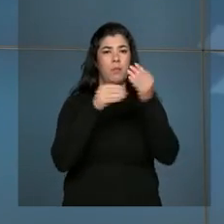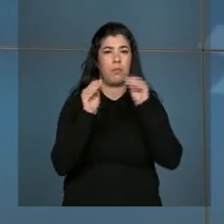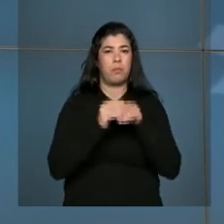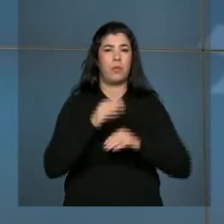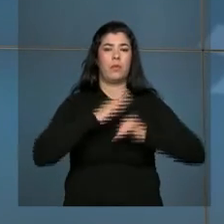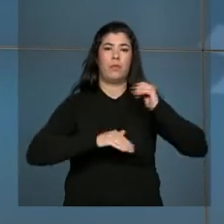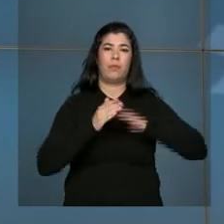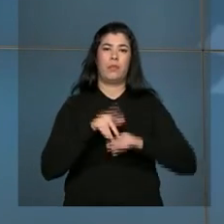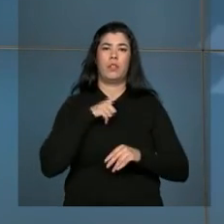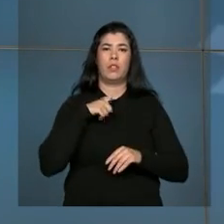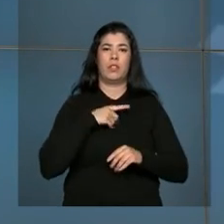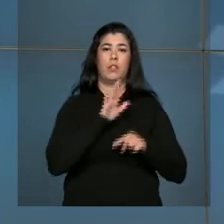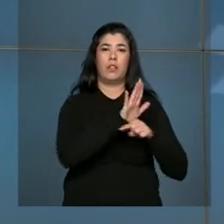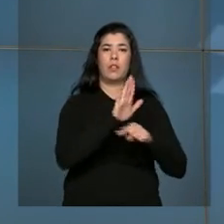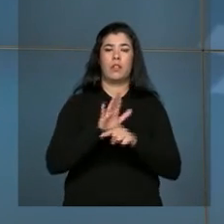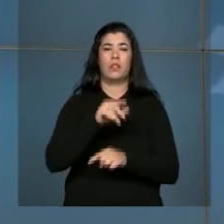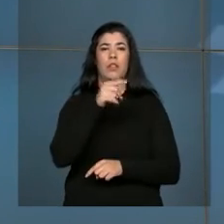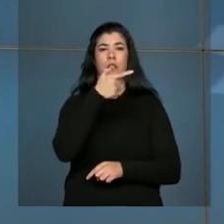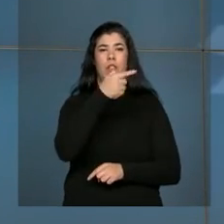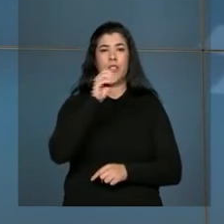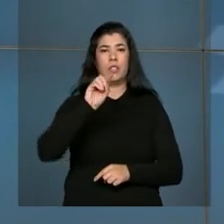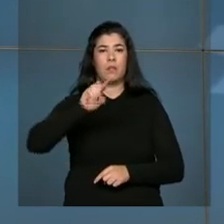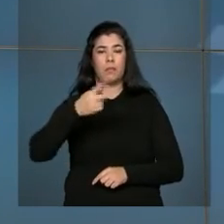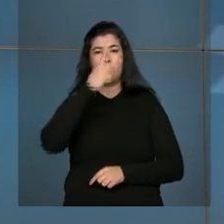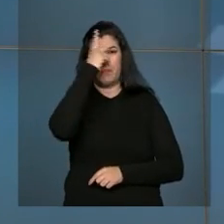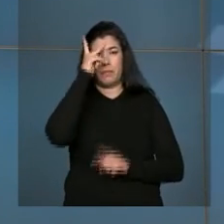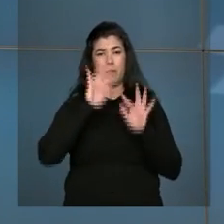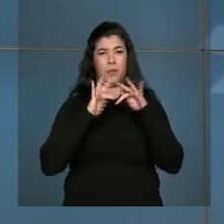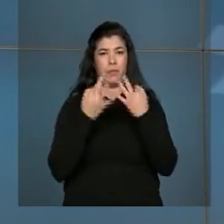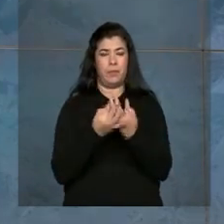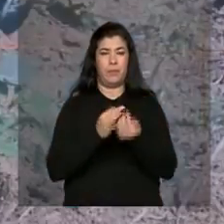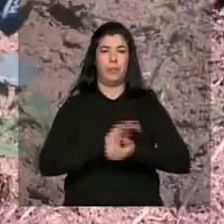iniciativa, que já atendeu cerca de 700 mil famílias.